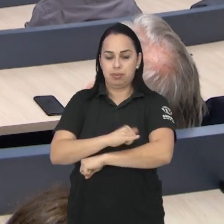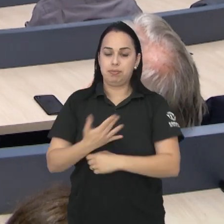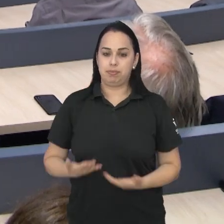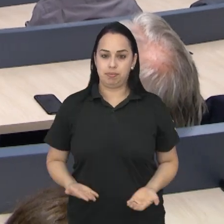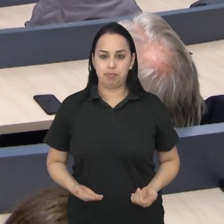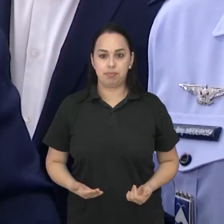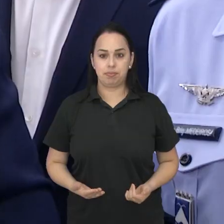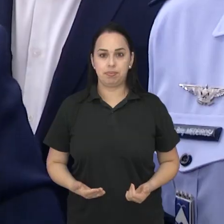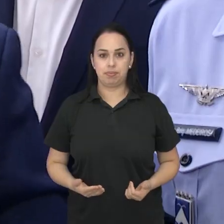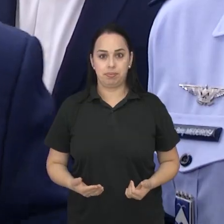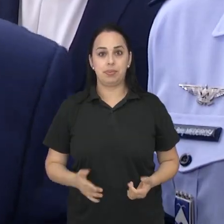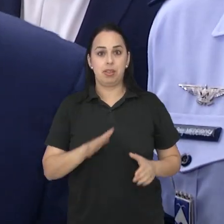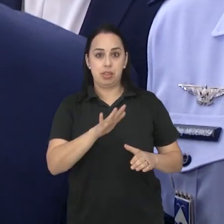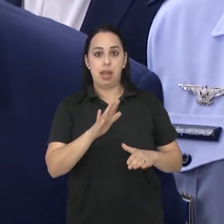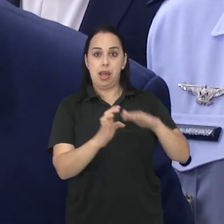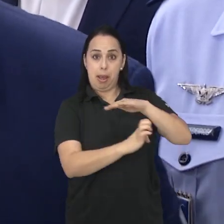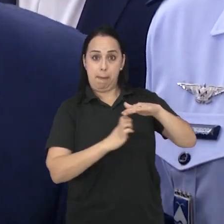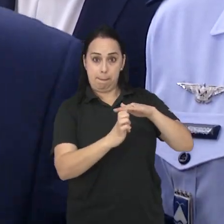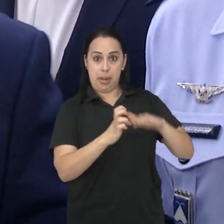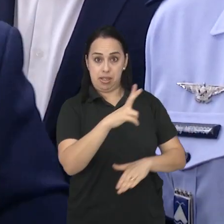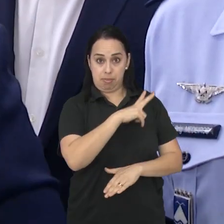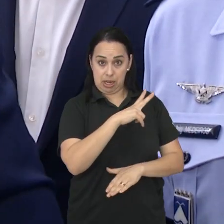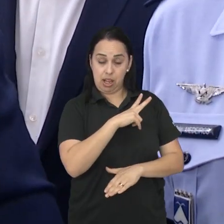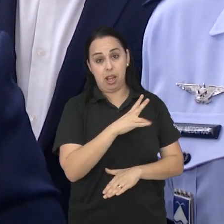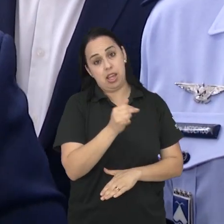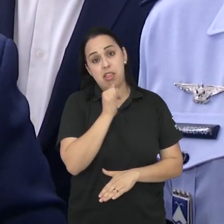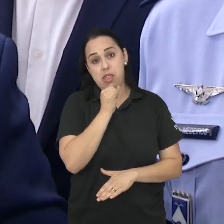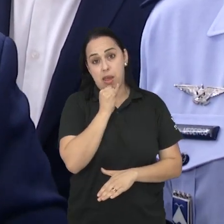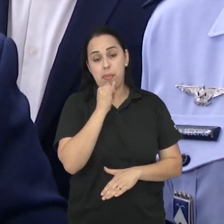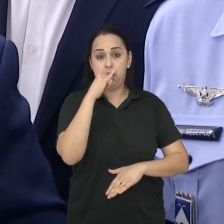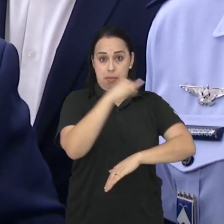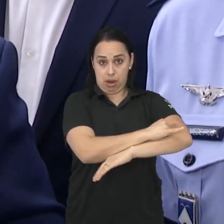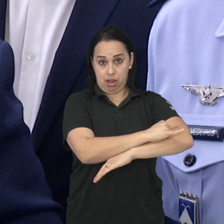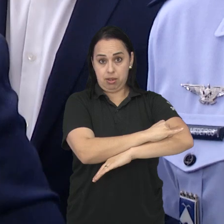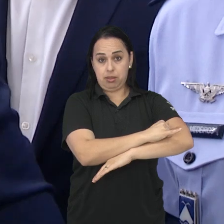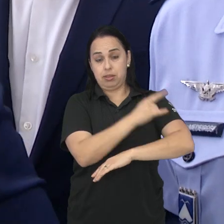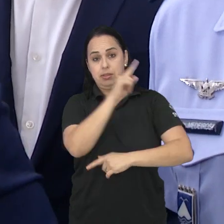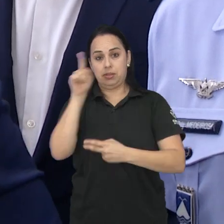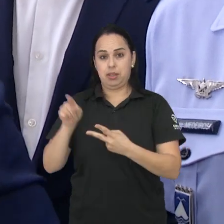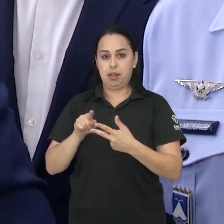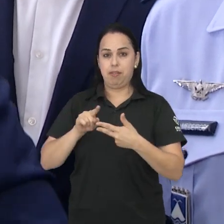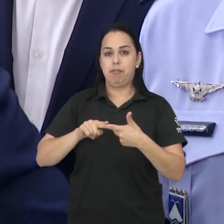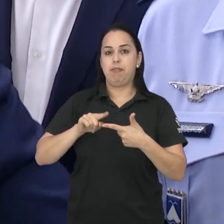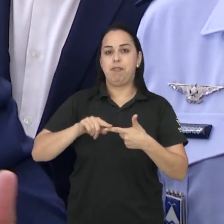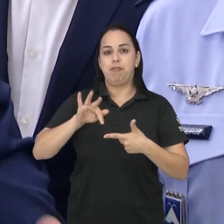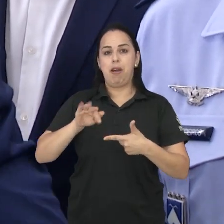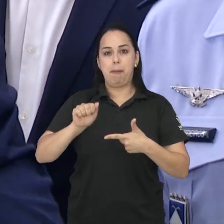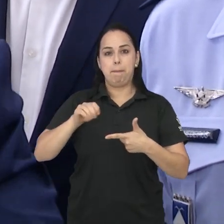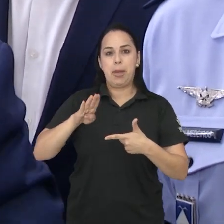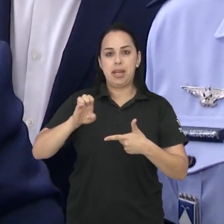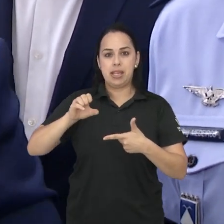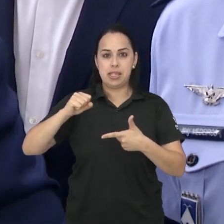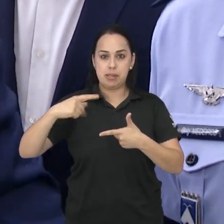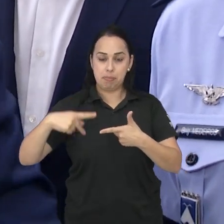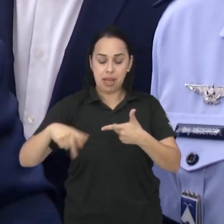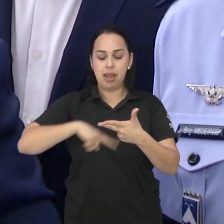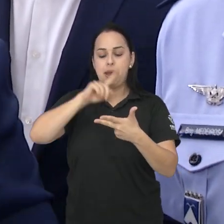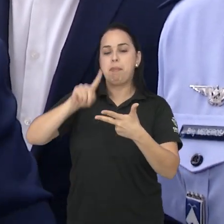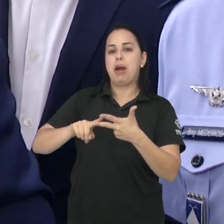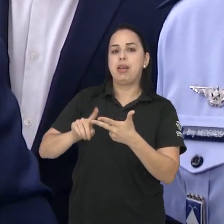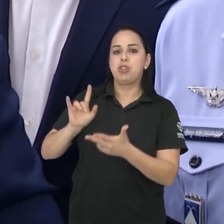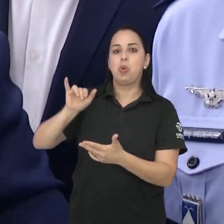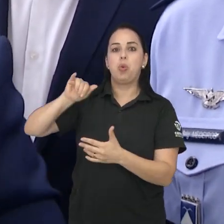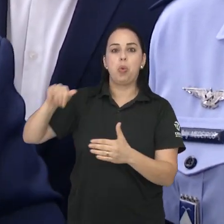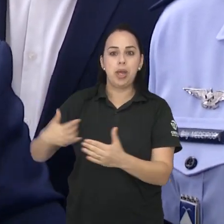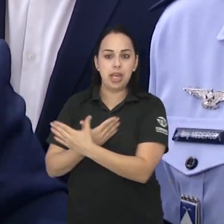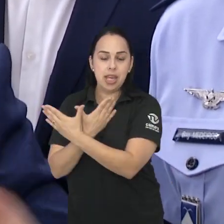aeronáutica nacional. Então, quando você alia o capital privado, como o capital da Embraer, né, o capital da FAPESP e os